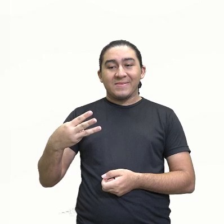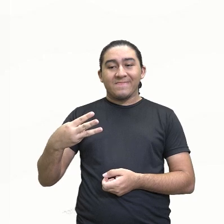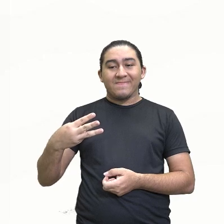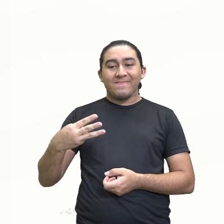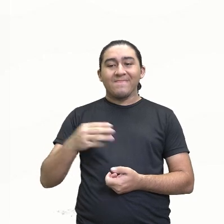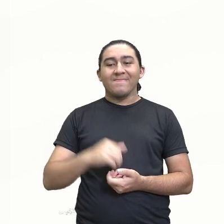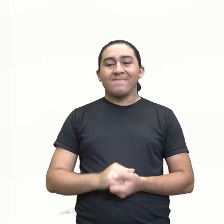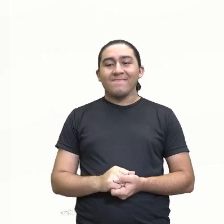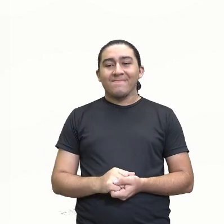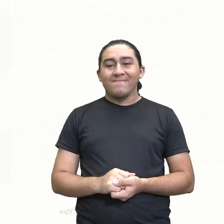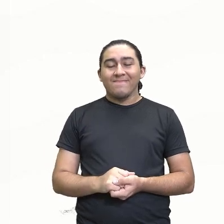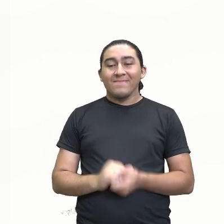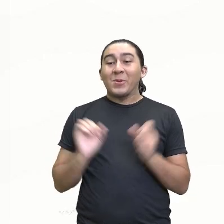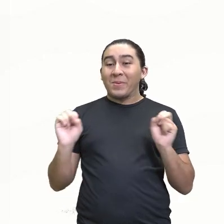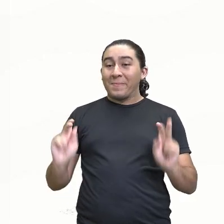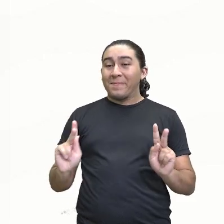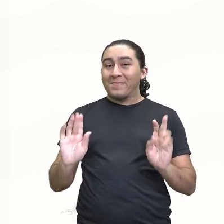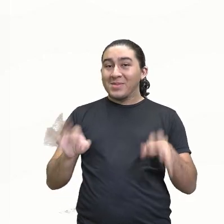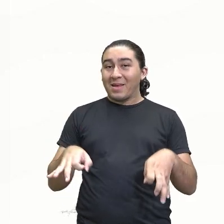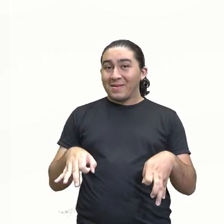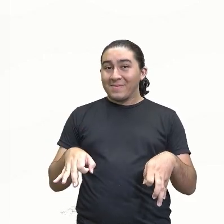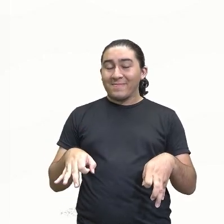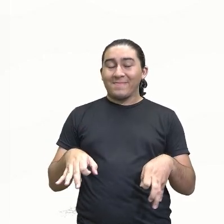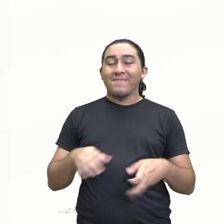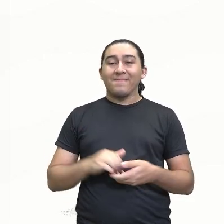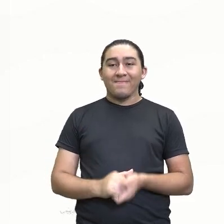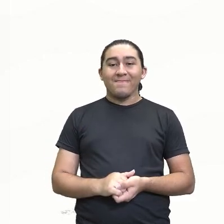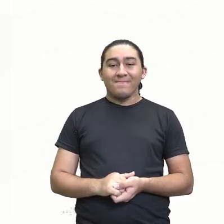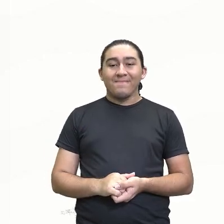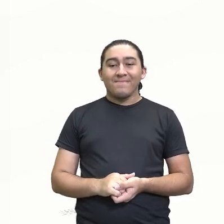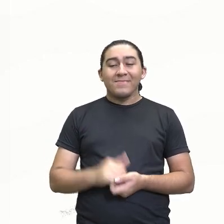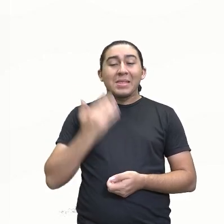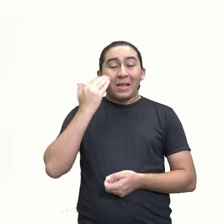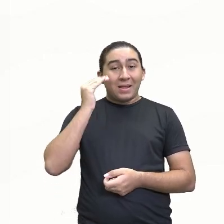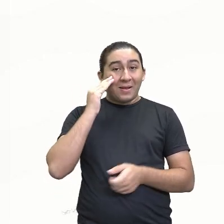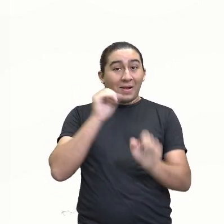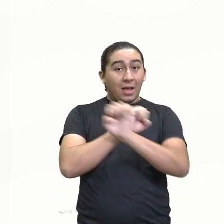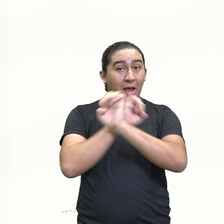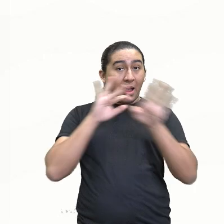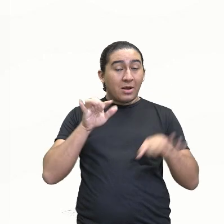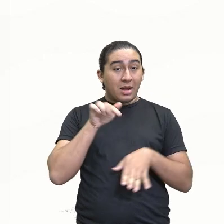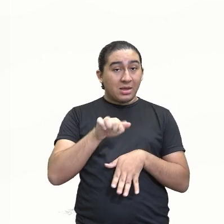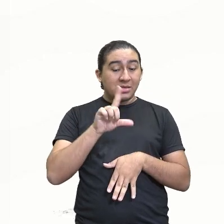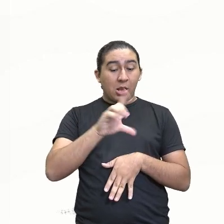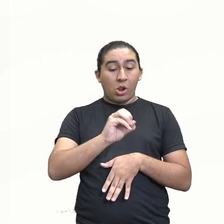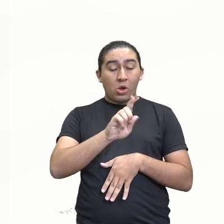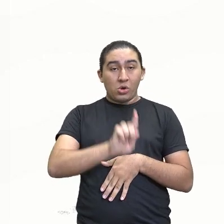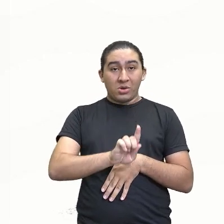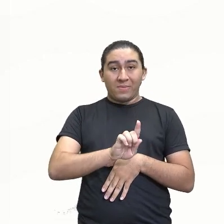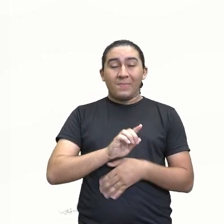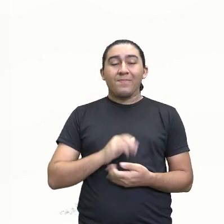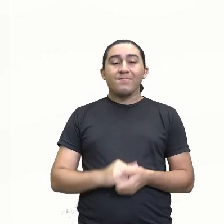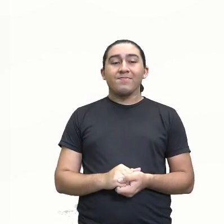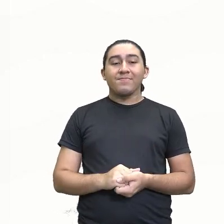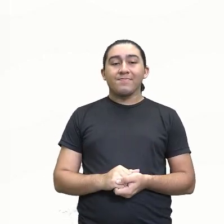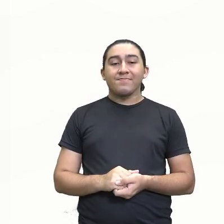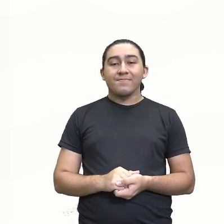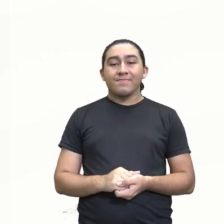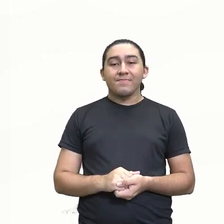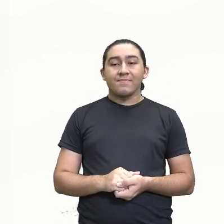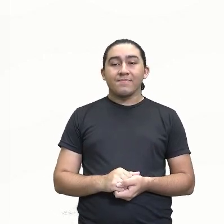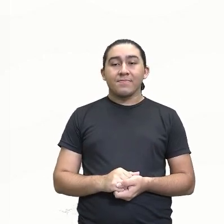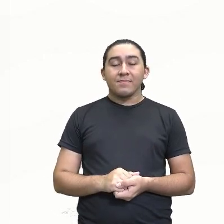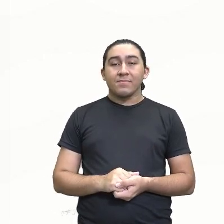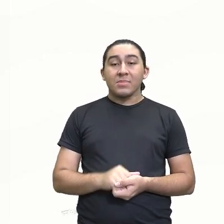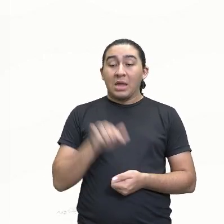3. Ok? Tudo certo? Então, aí, compreenderam essa parte de logaritmos? Então,